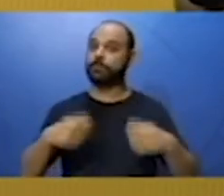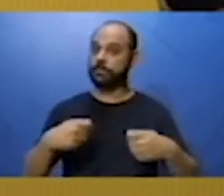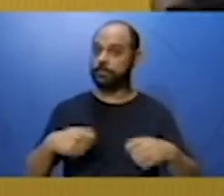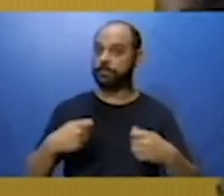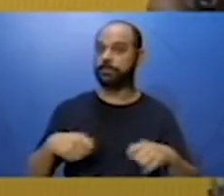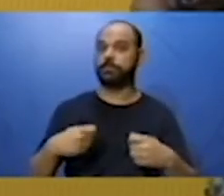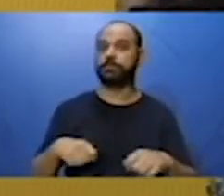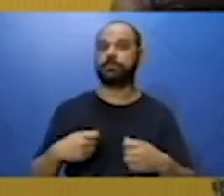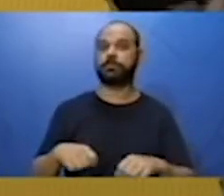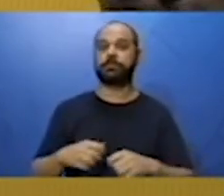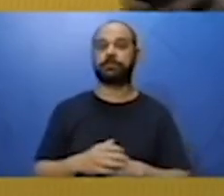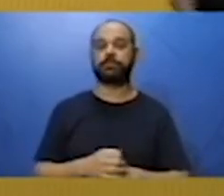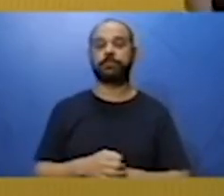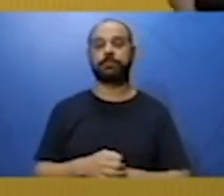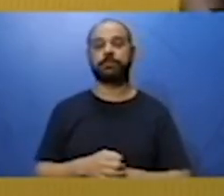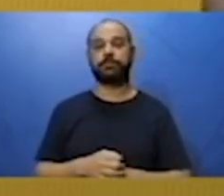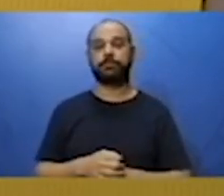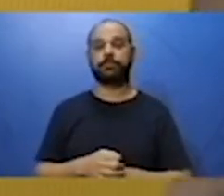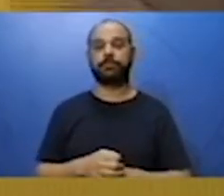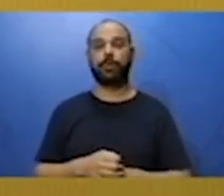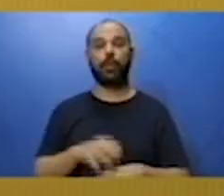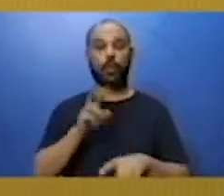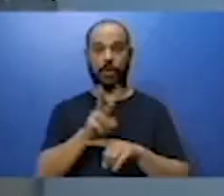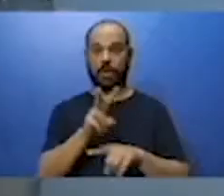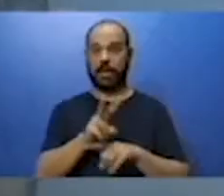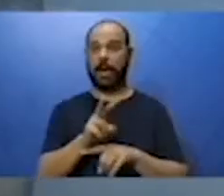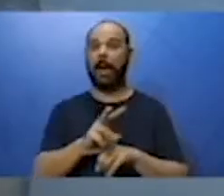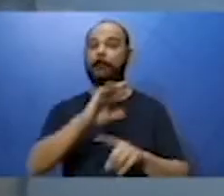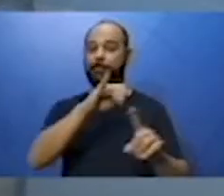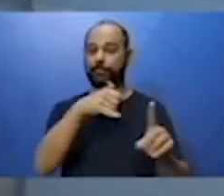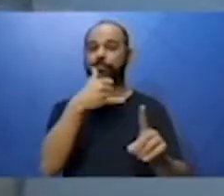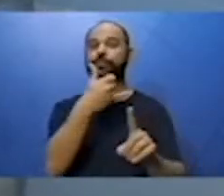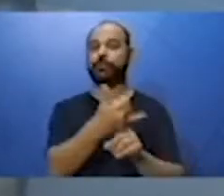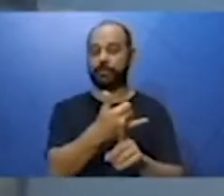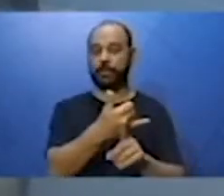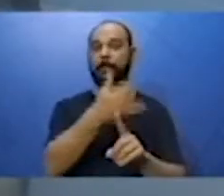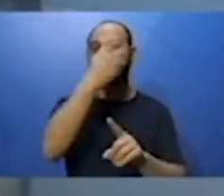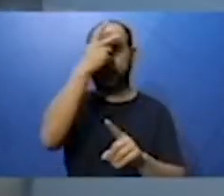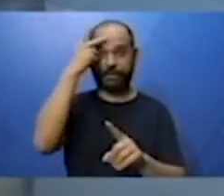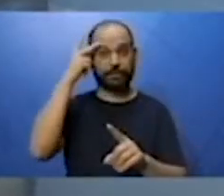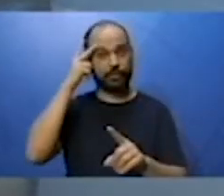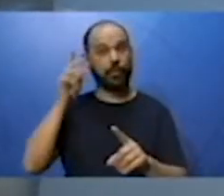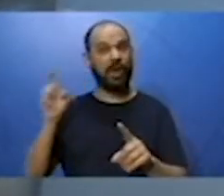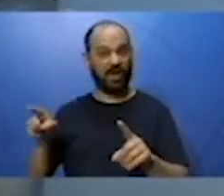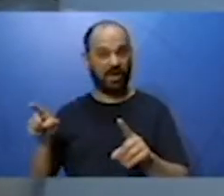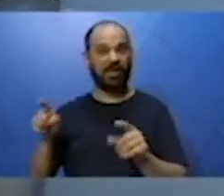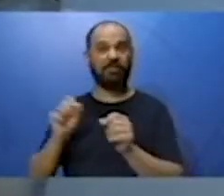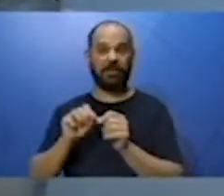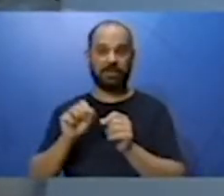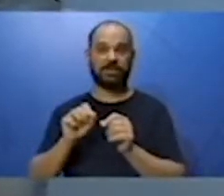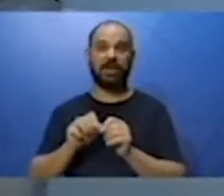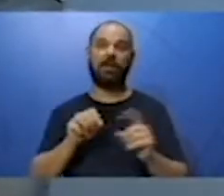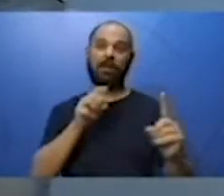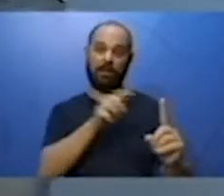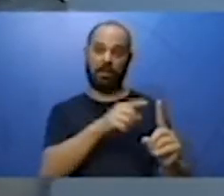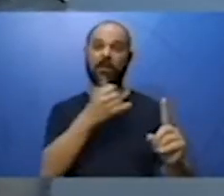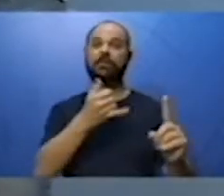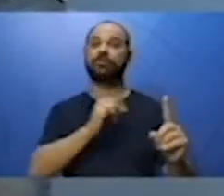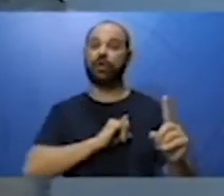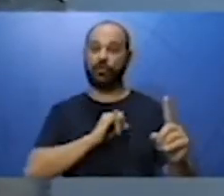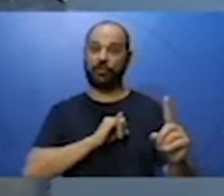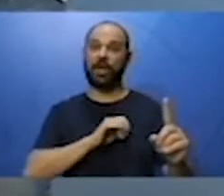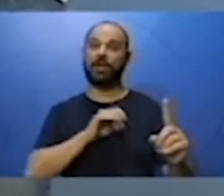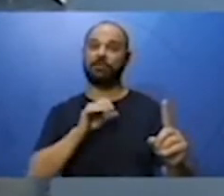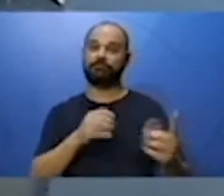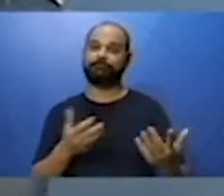que está acontecendo bullying. Cuidar de quem pratica e de quem está sofrendo. O que é o bullying, né? É quando